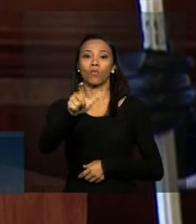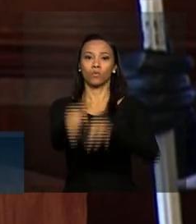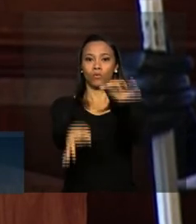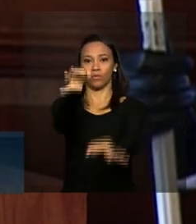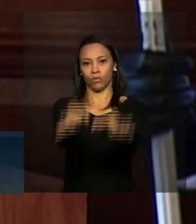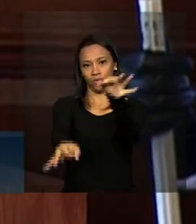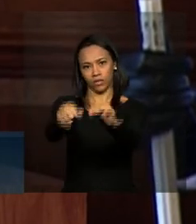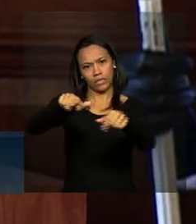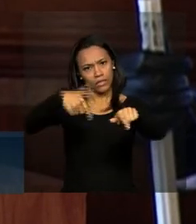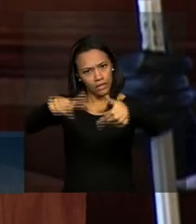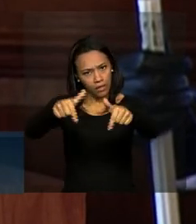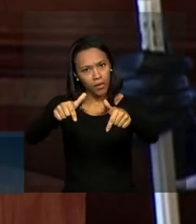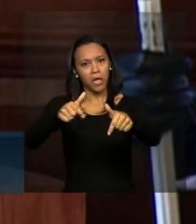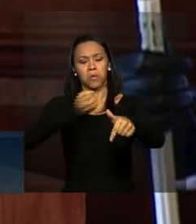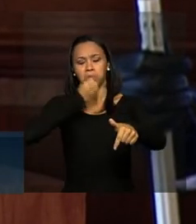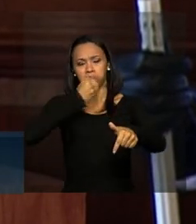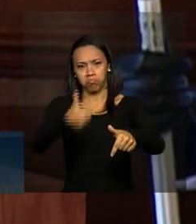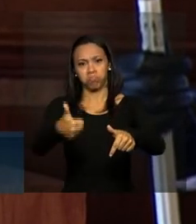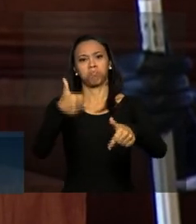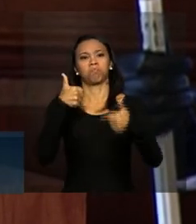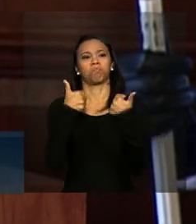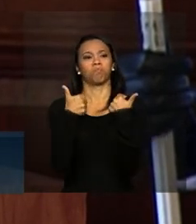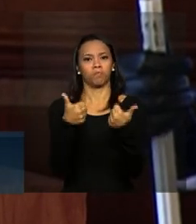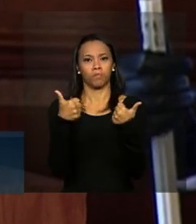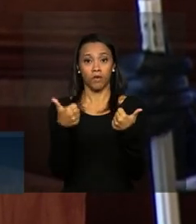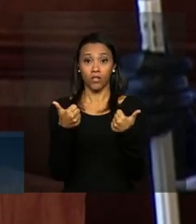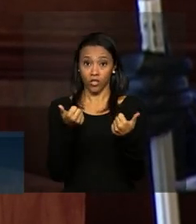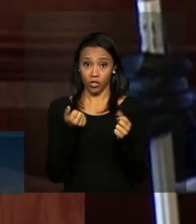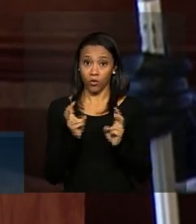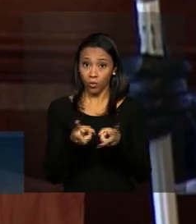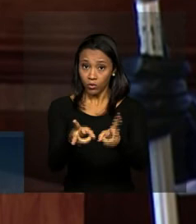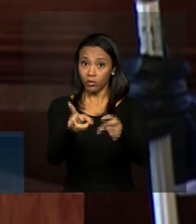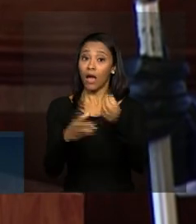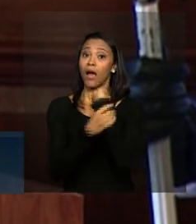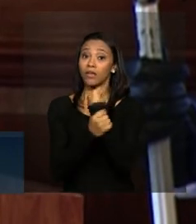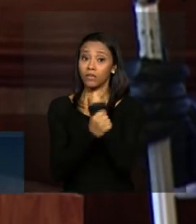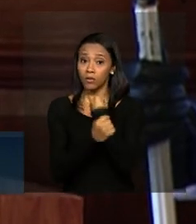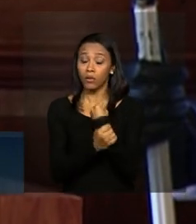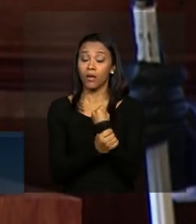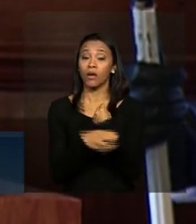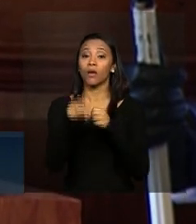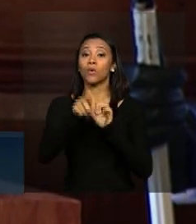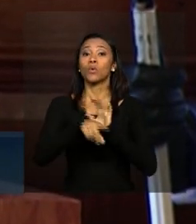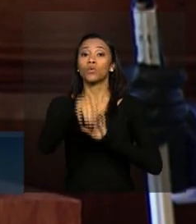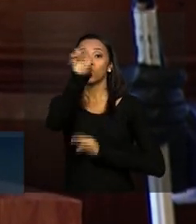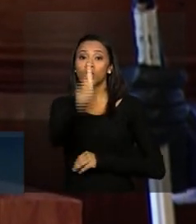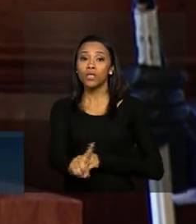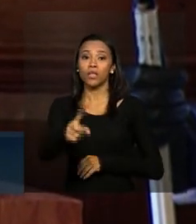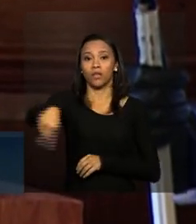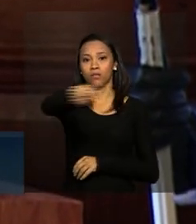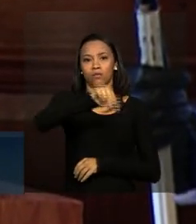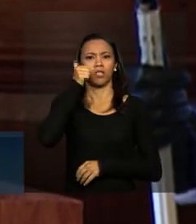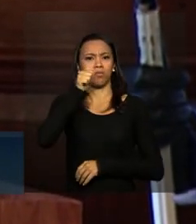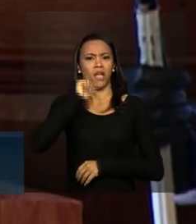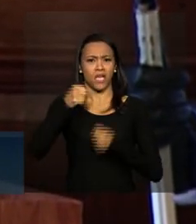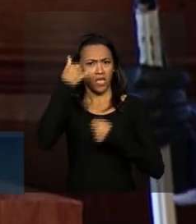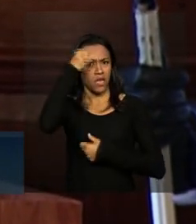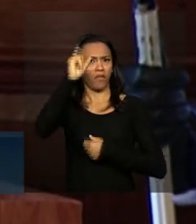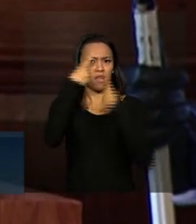nobre, altamente nobre, de preservar os direitos da mulher e impedir qualquer